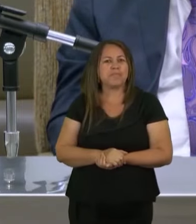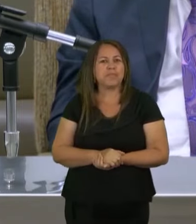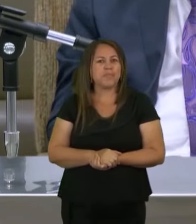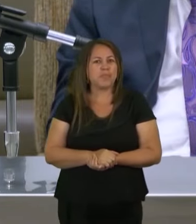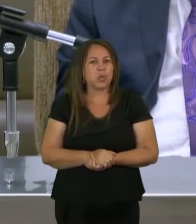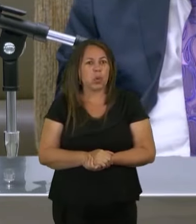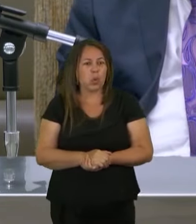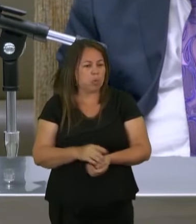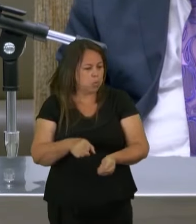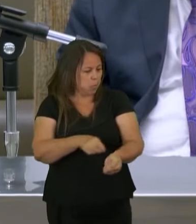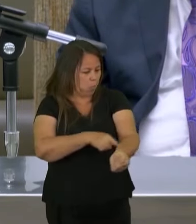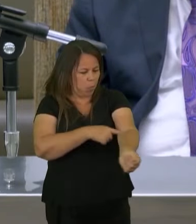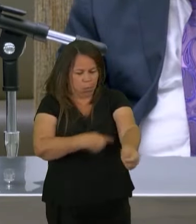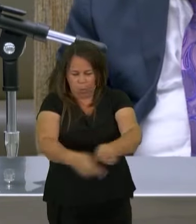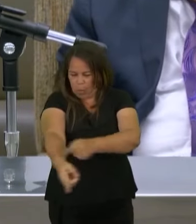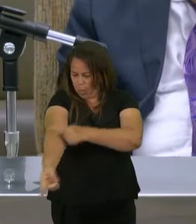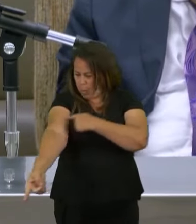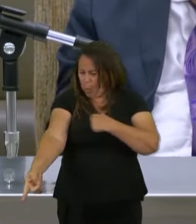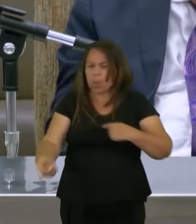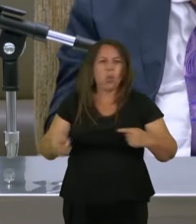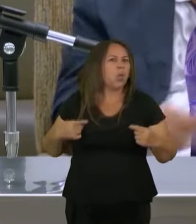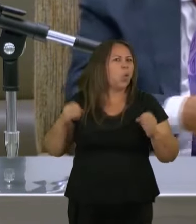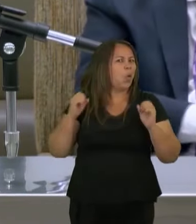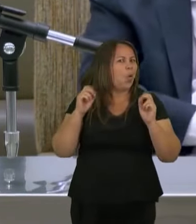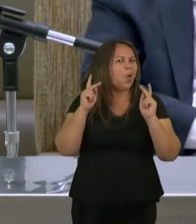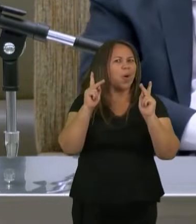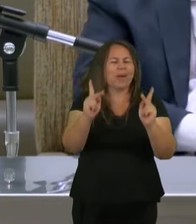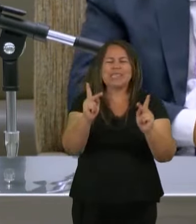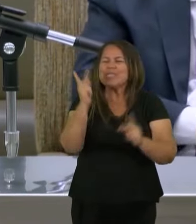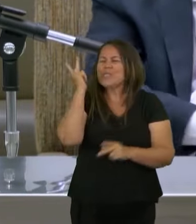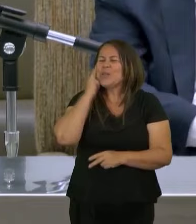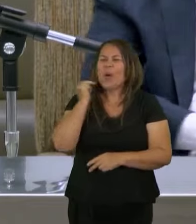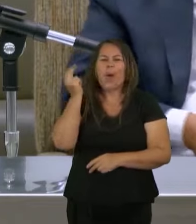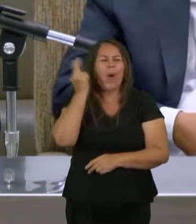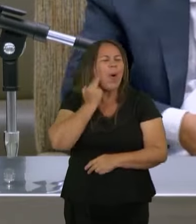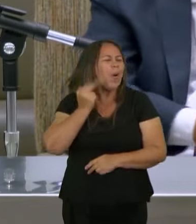Plaquetas, taxa, sangue,